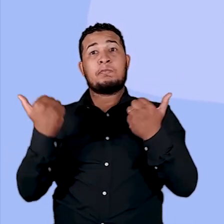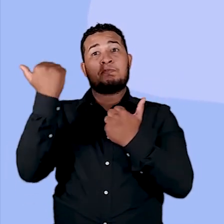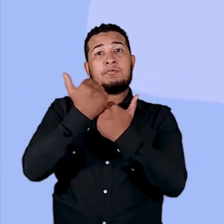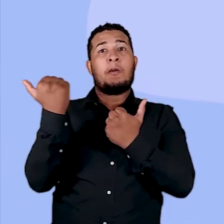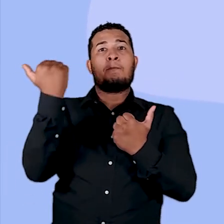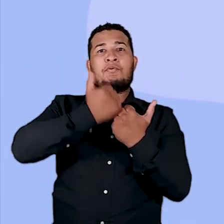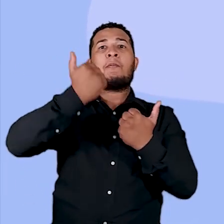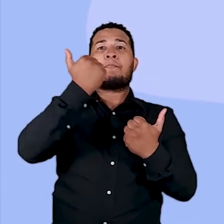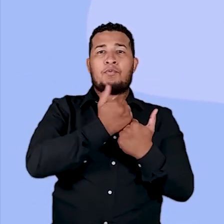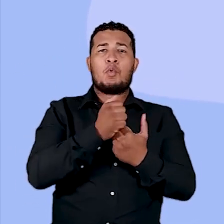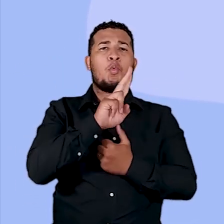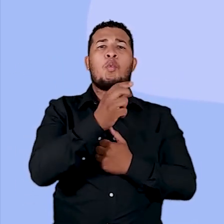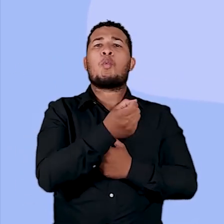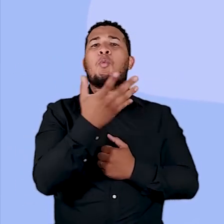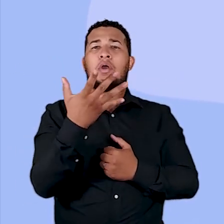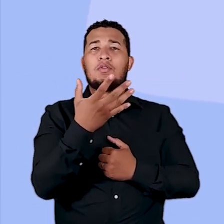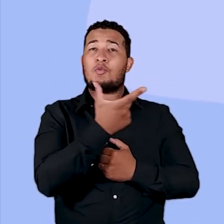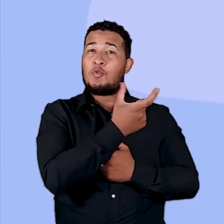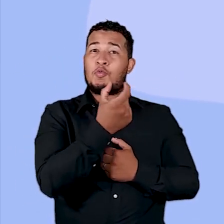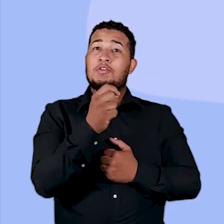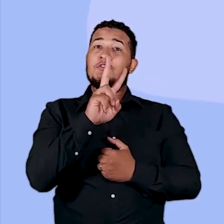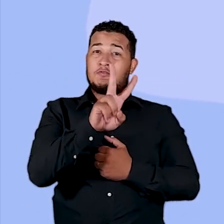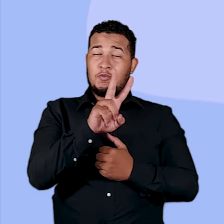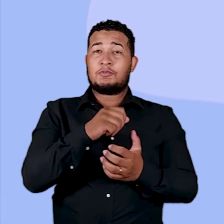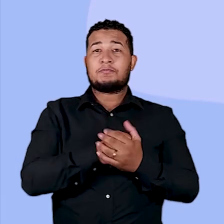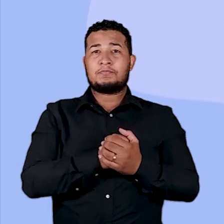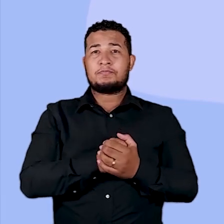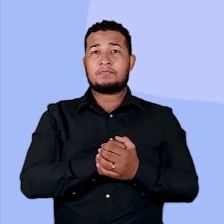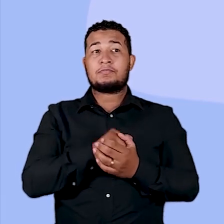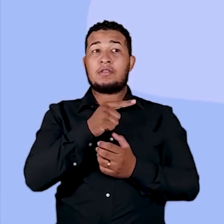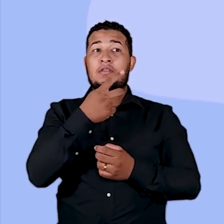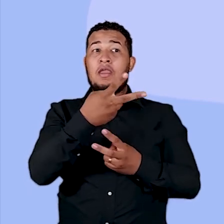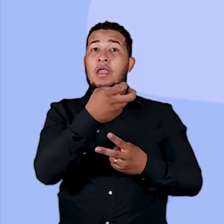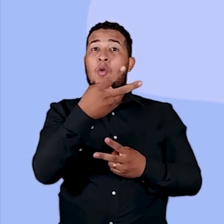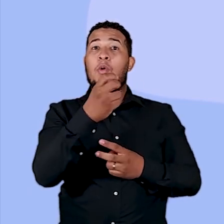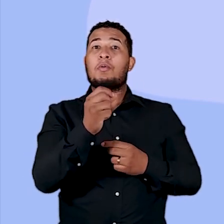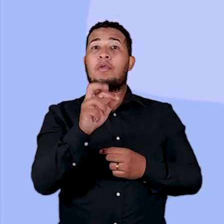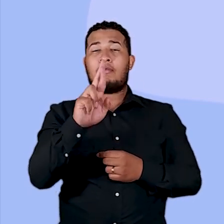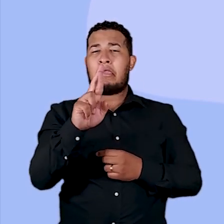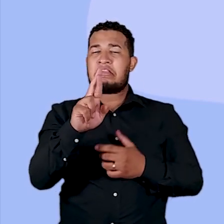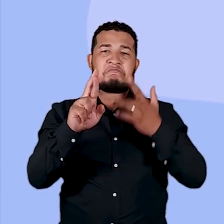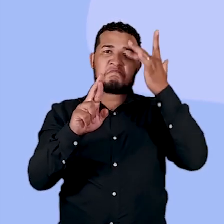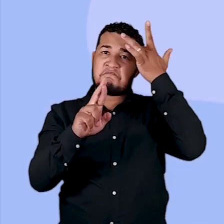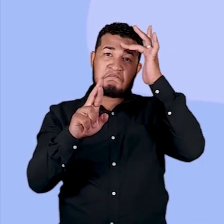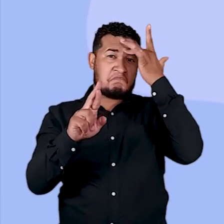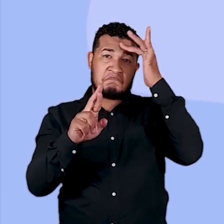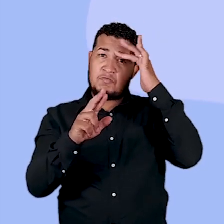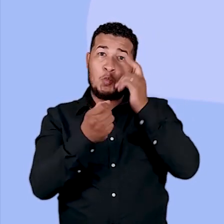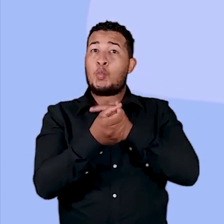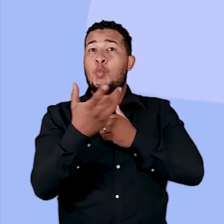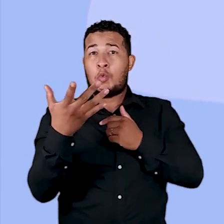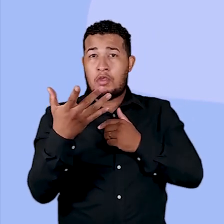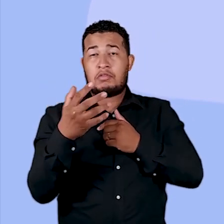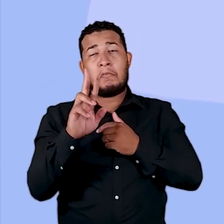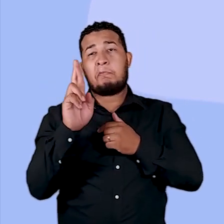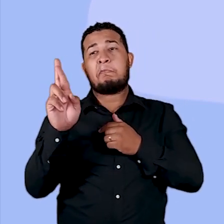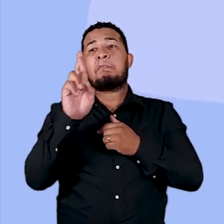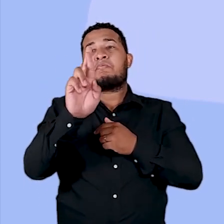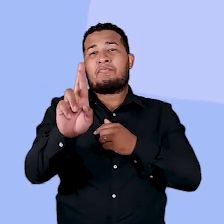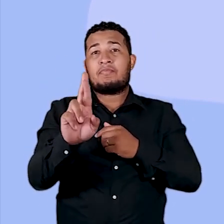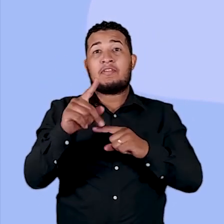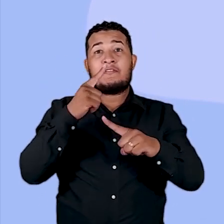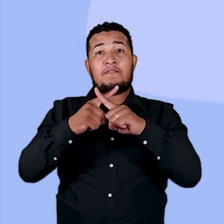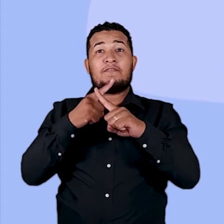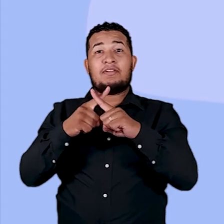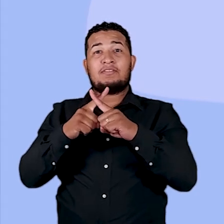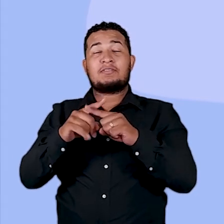substituir. Quanto que vale o U? O U vale 200 volts. Isso é igual ao R, que eu não sei quanto que é, então coloco o